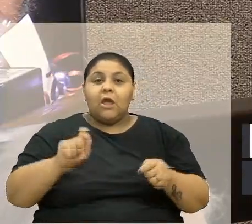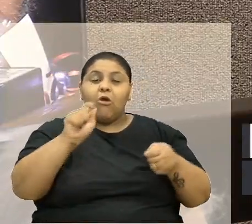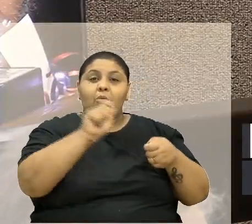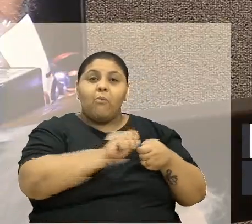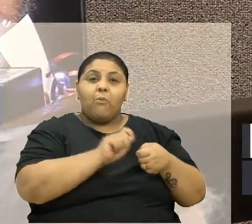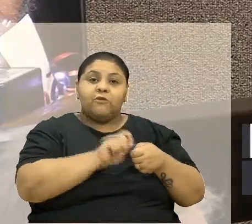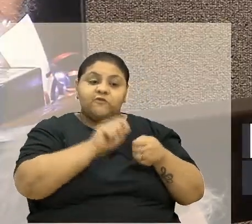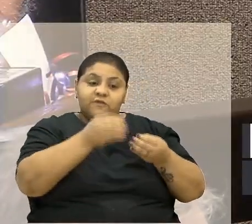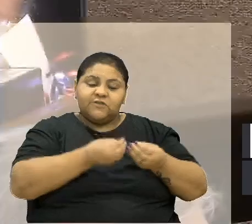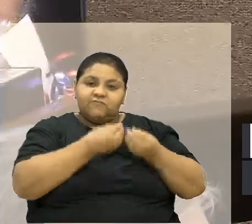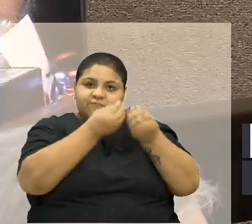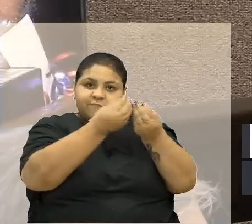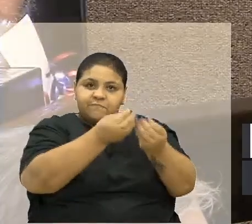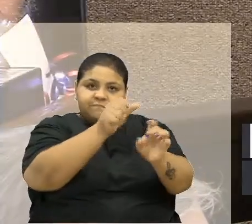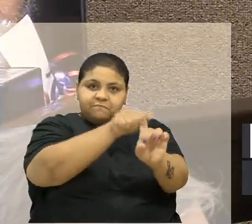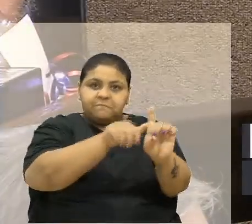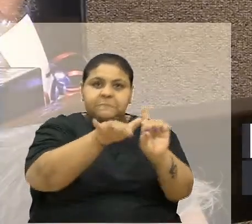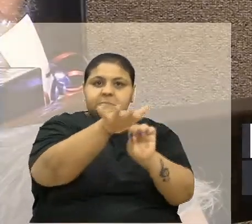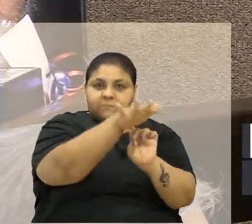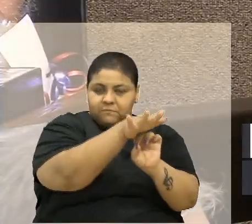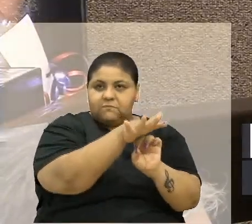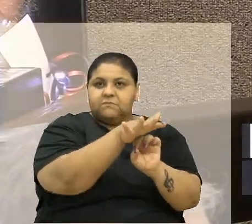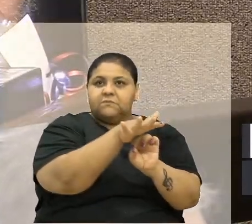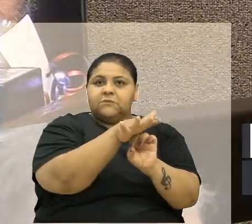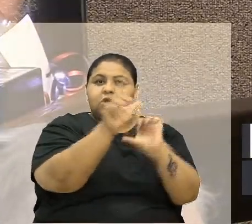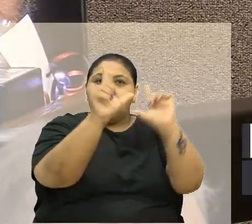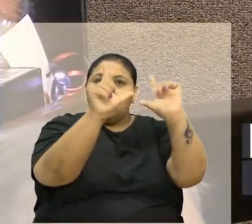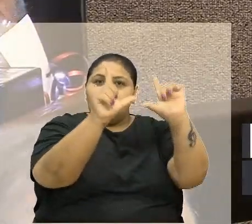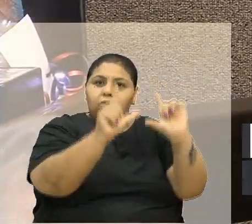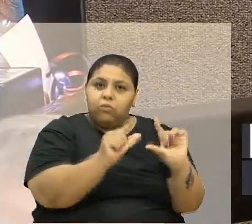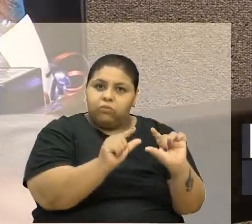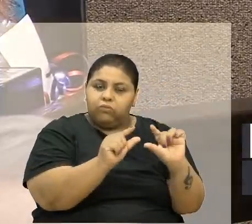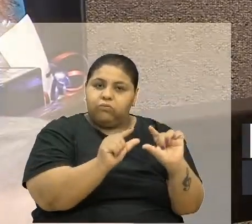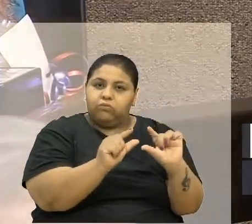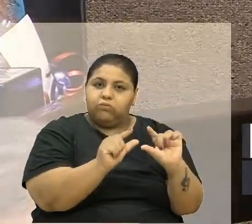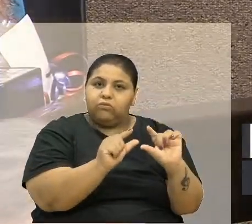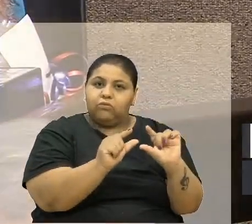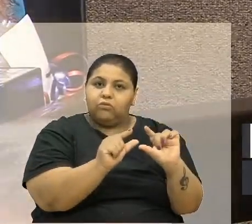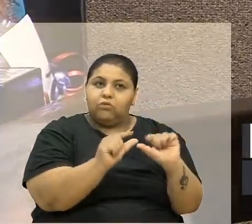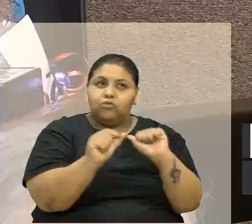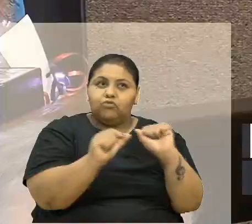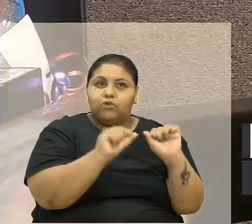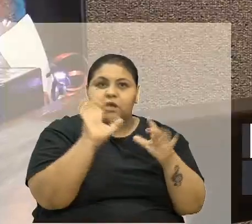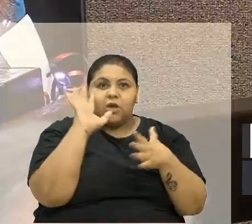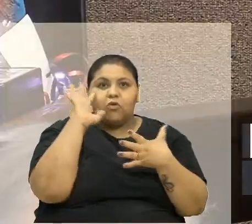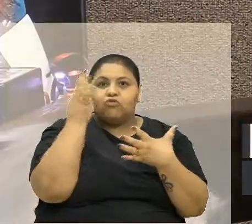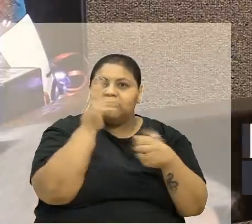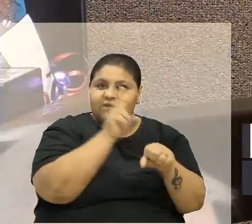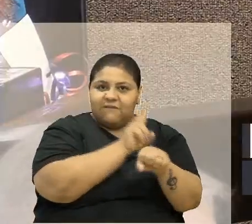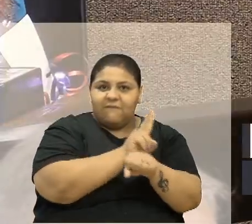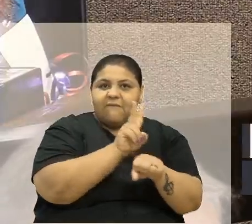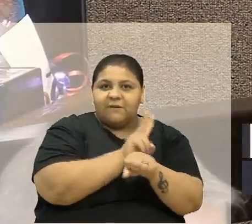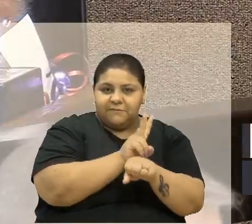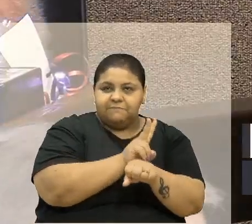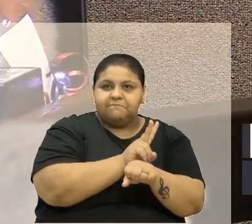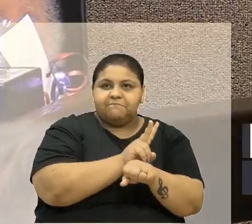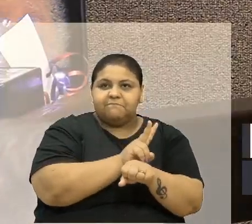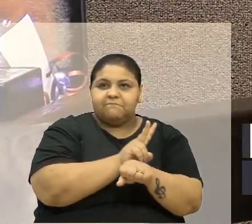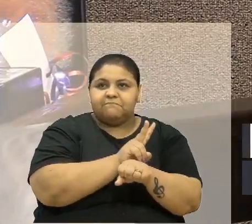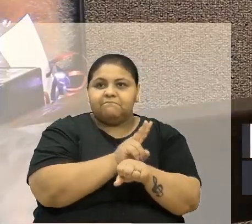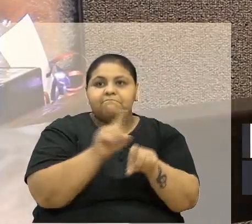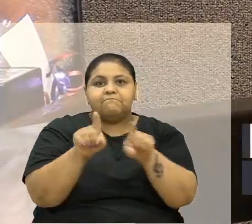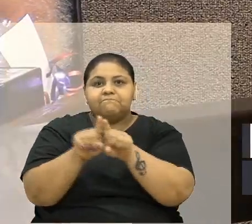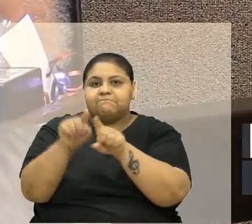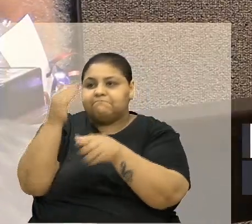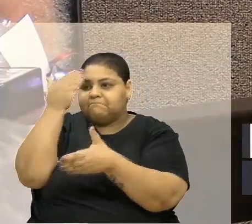essa entrega para a nossa sociedade, diminuindo naquilo que for possível essas vagas E